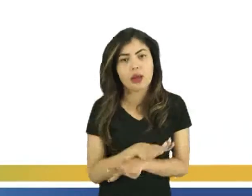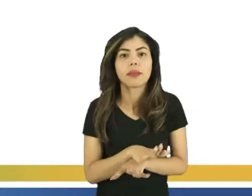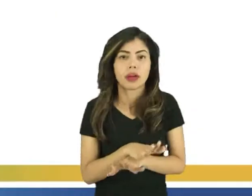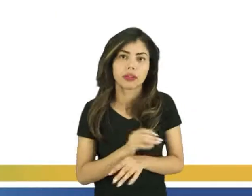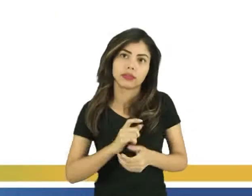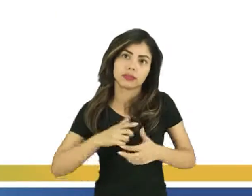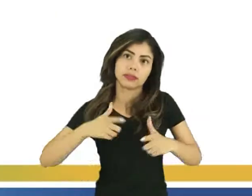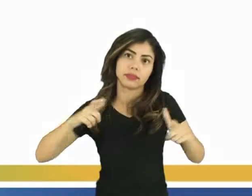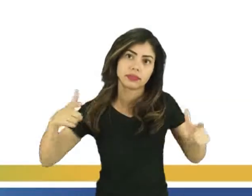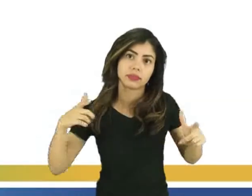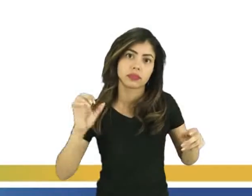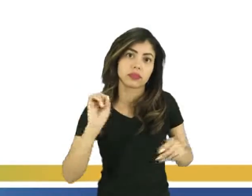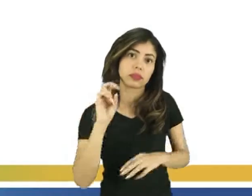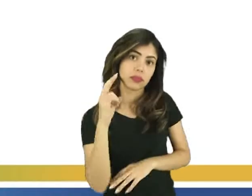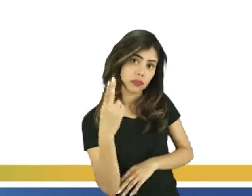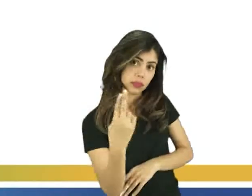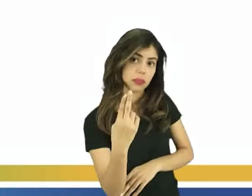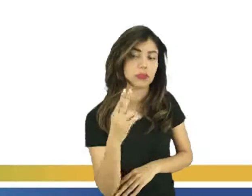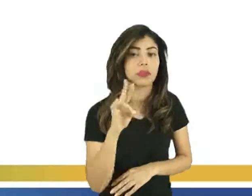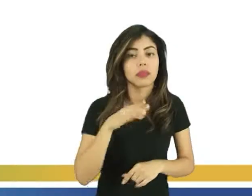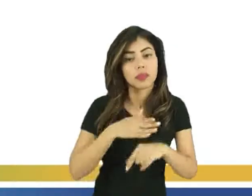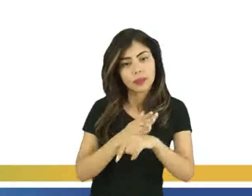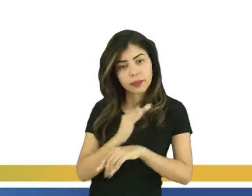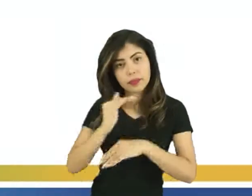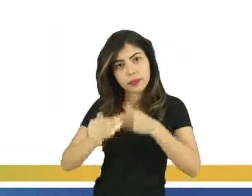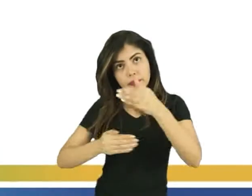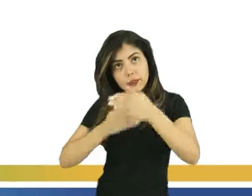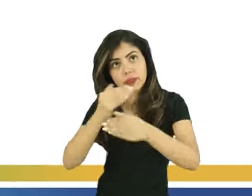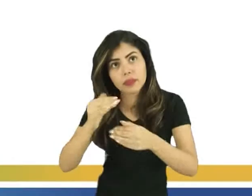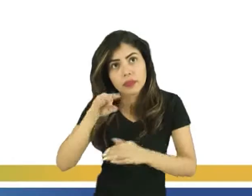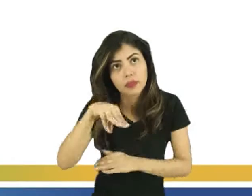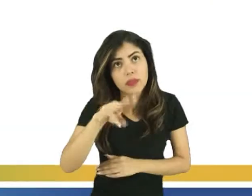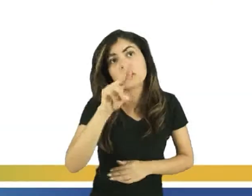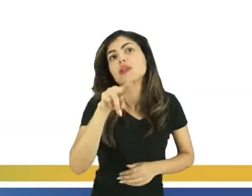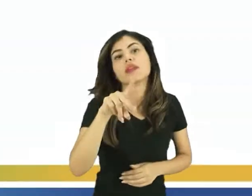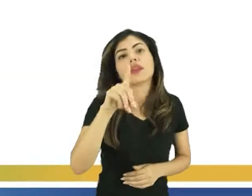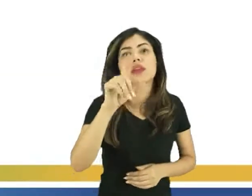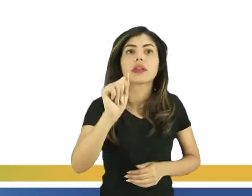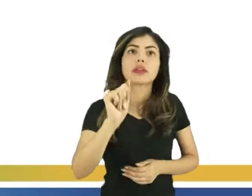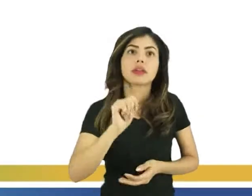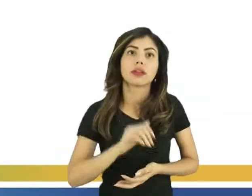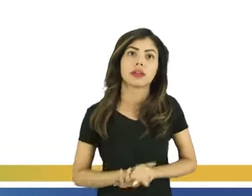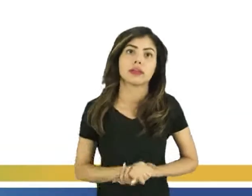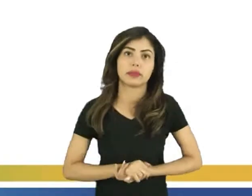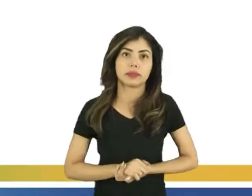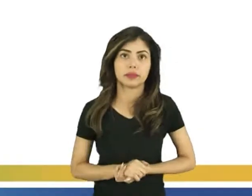crescimento. Ou eles vão passar por um processo conhecido como muda ou equidise.